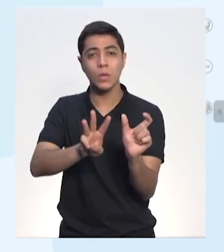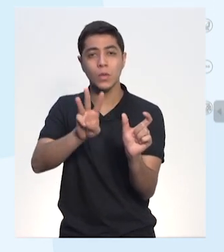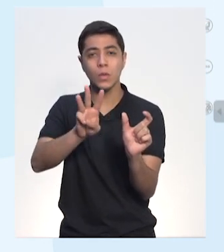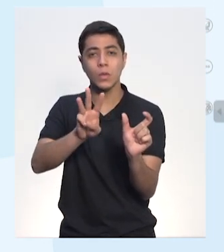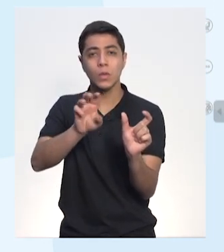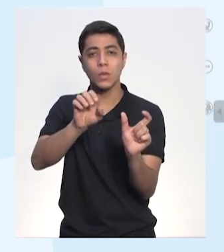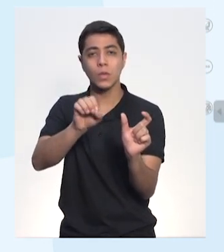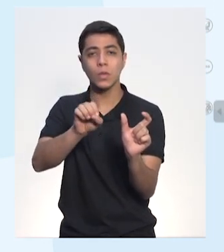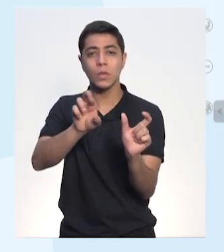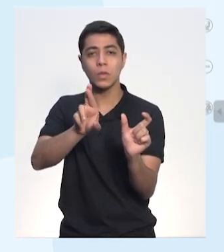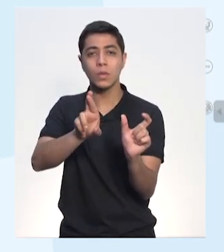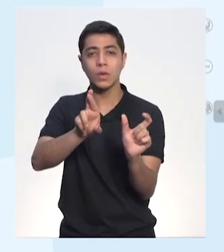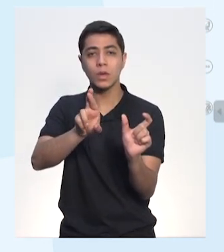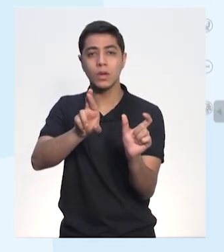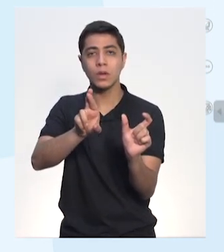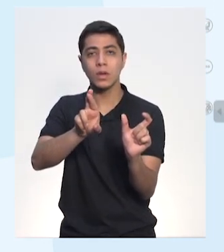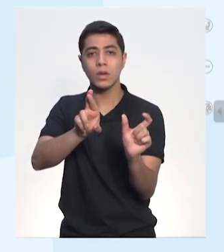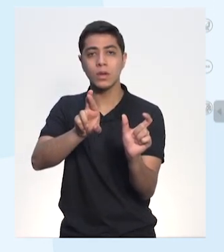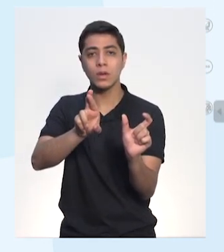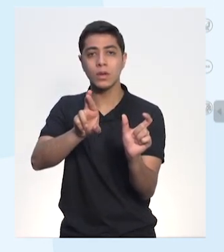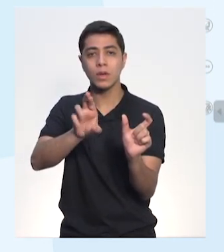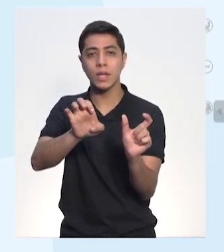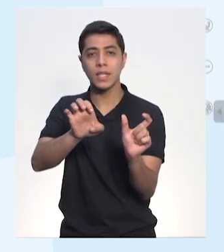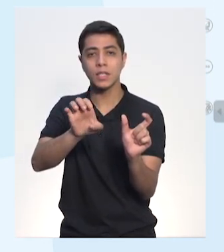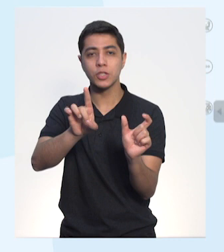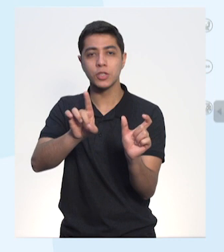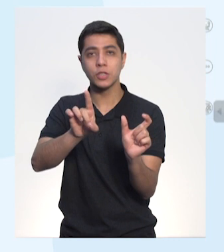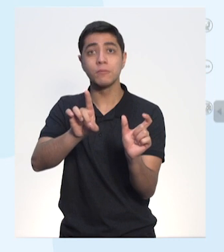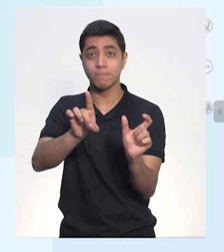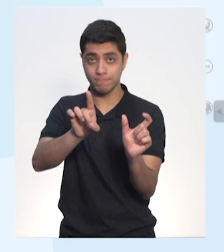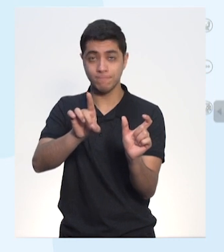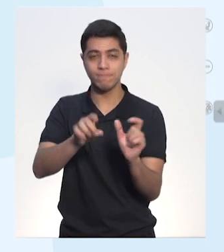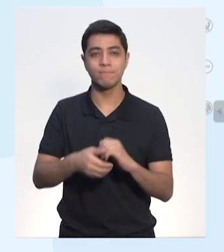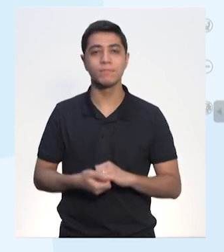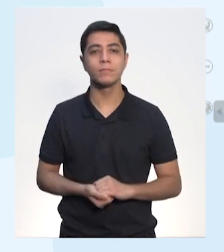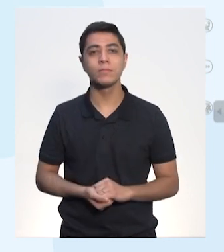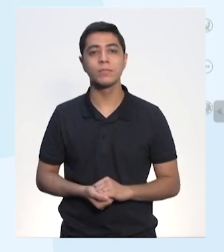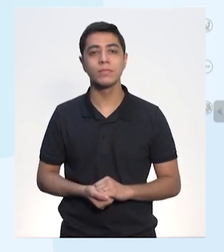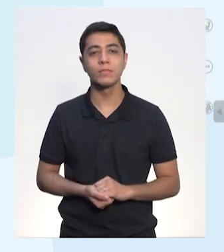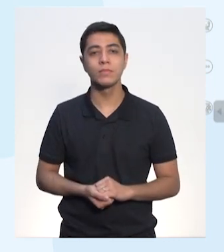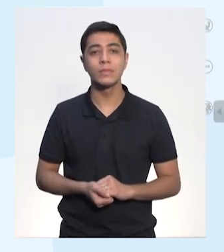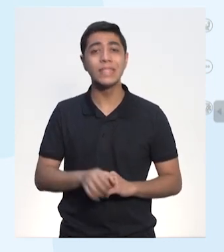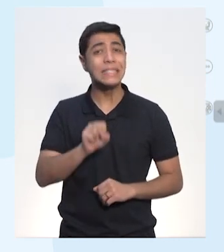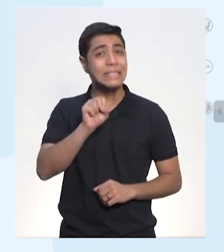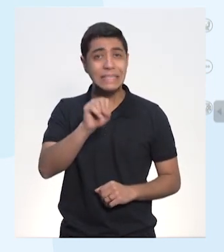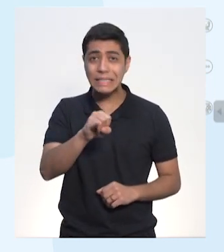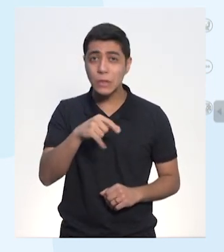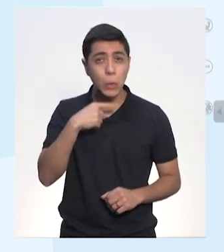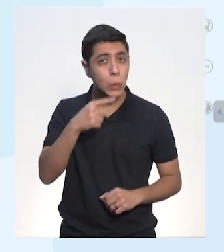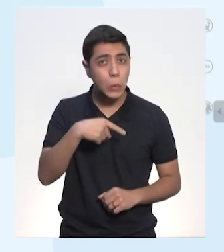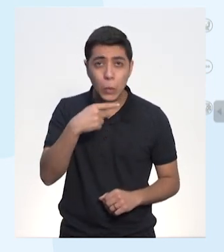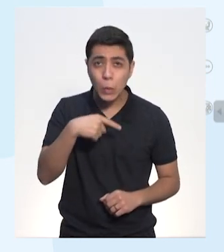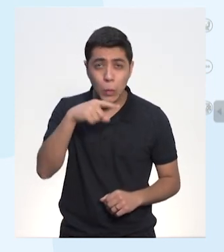Funcionou, worked. Se ela não tiver funcionado, você vai falar que ela não funcionou. Didn't